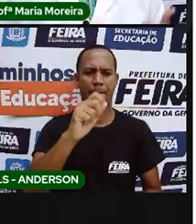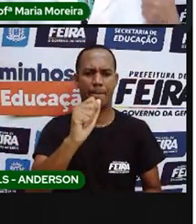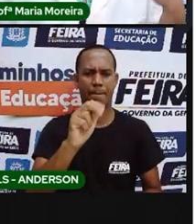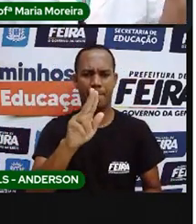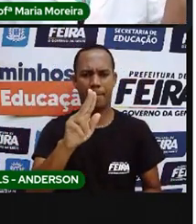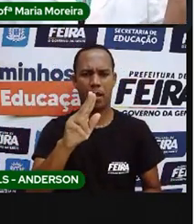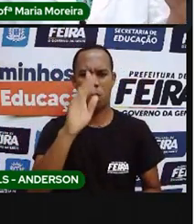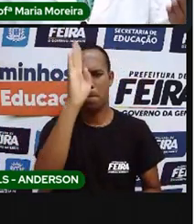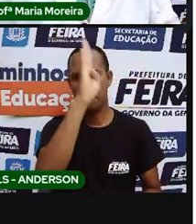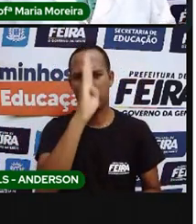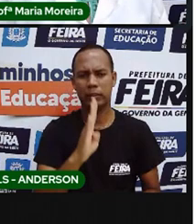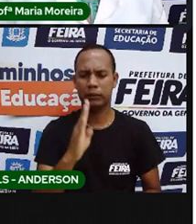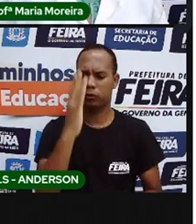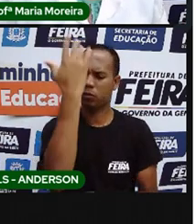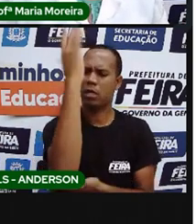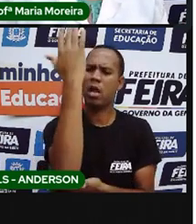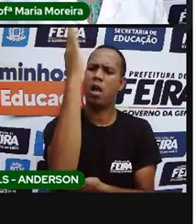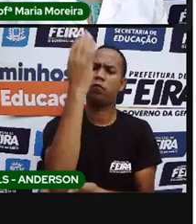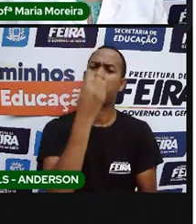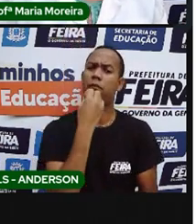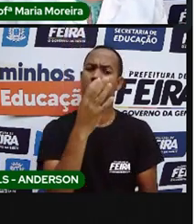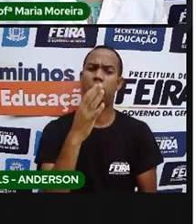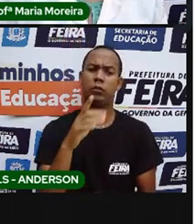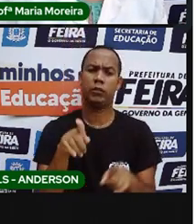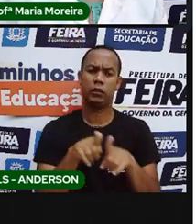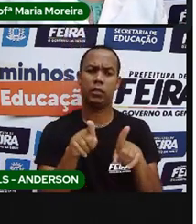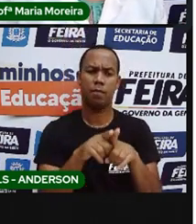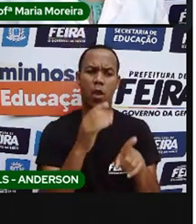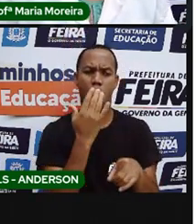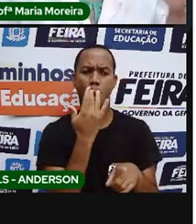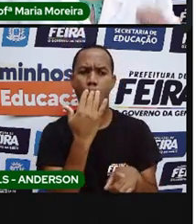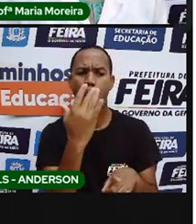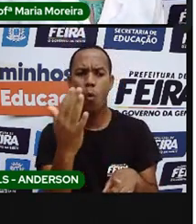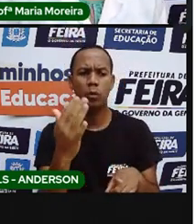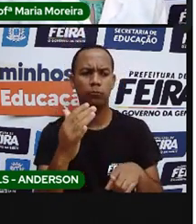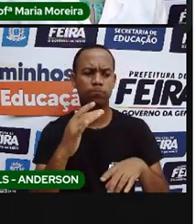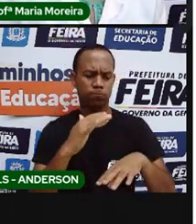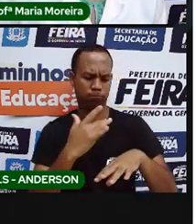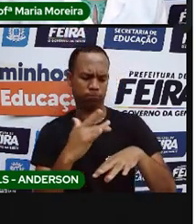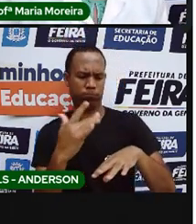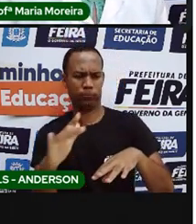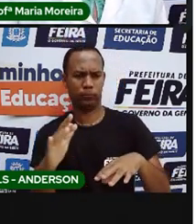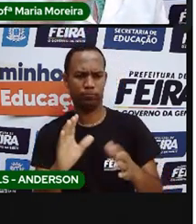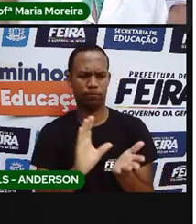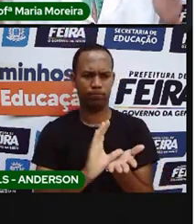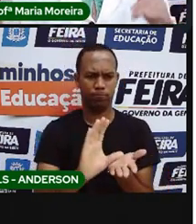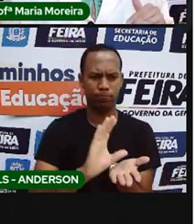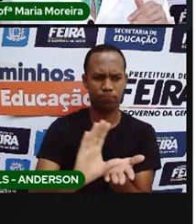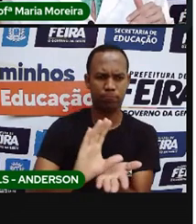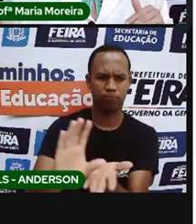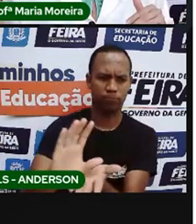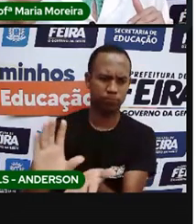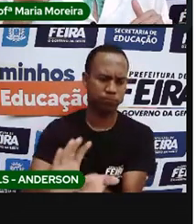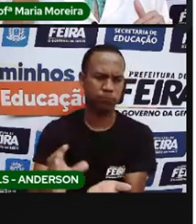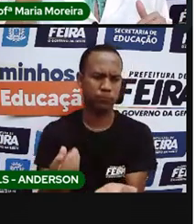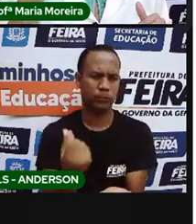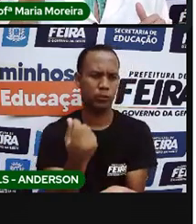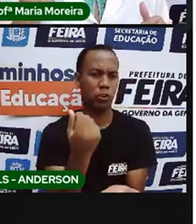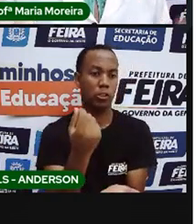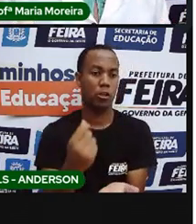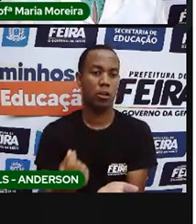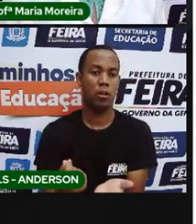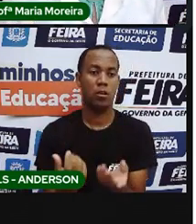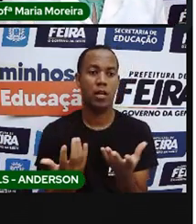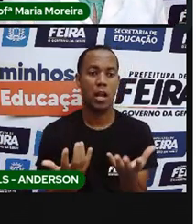a explorar os minerais que aqui encontraram. Então eles pegam esses materiais e começam a levar para a Europa para conseguir o